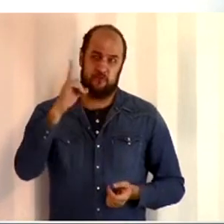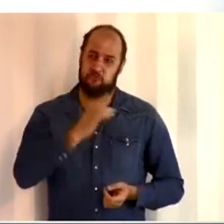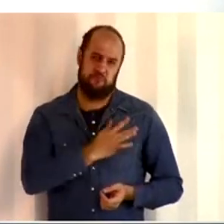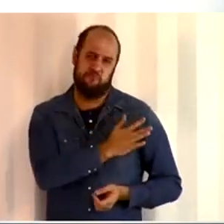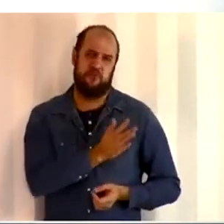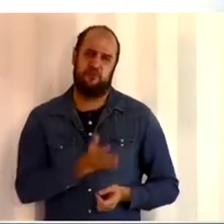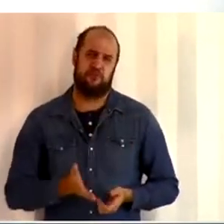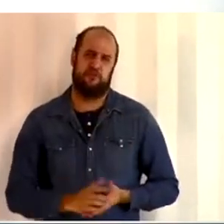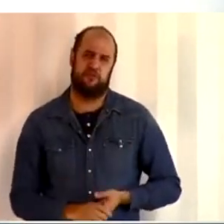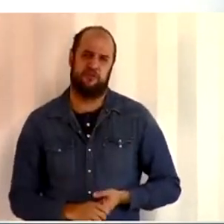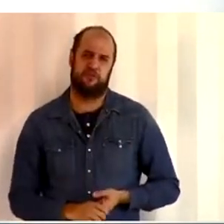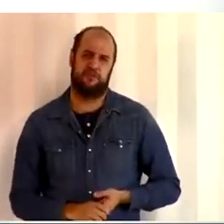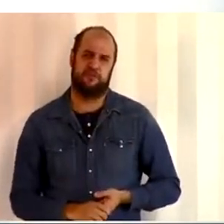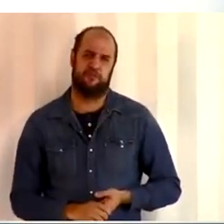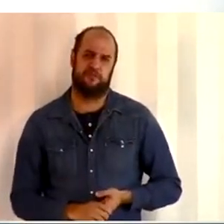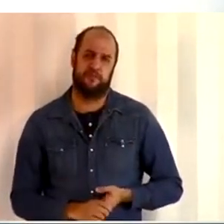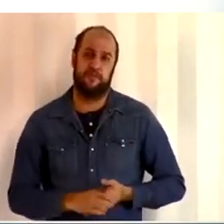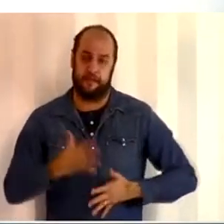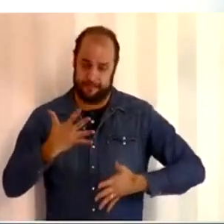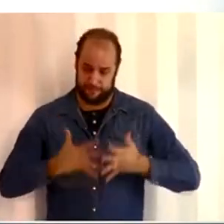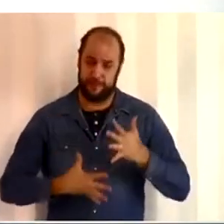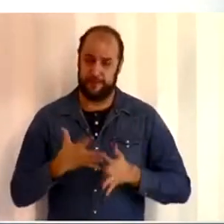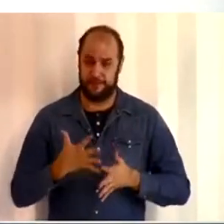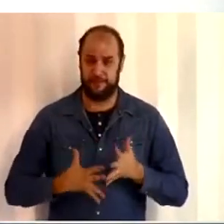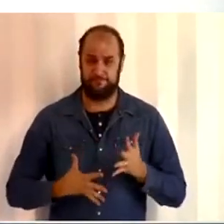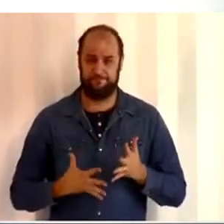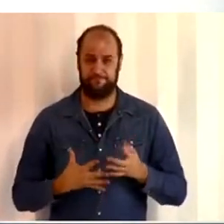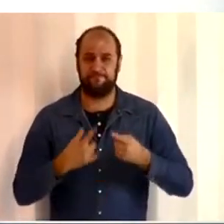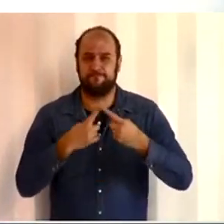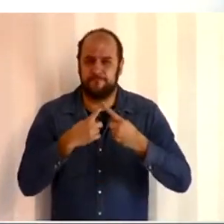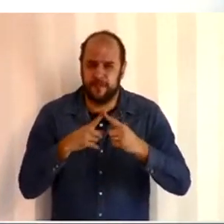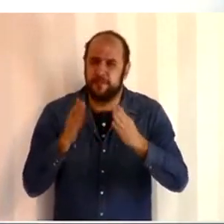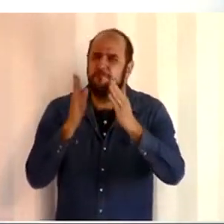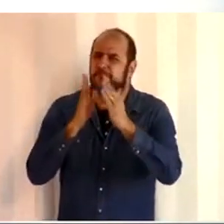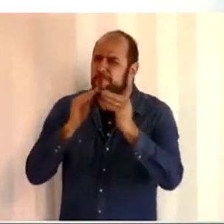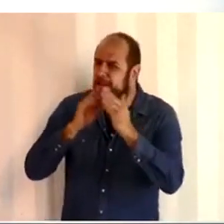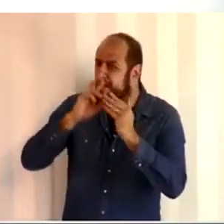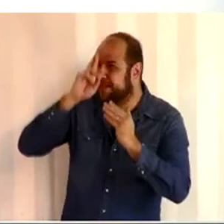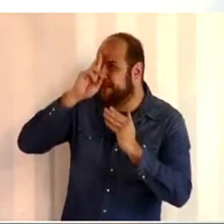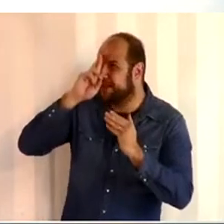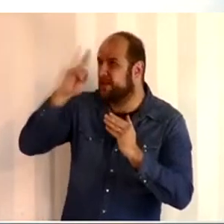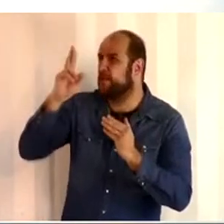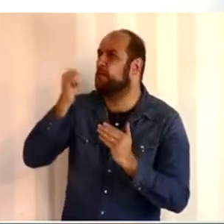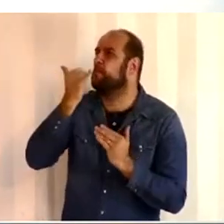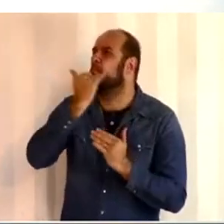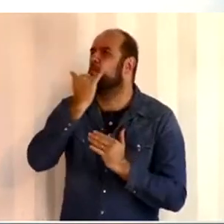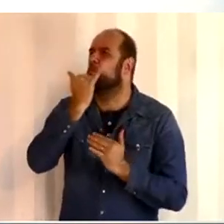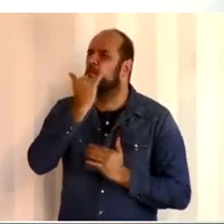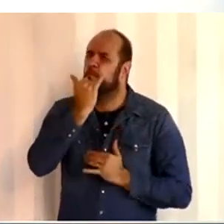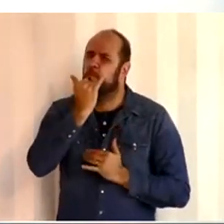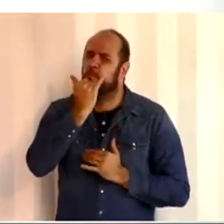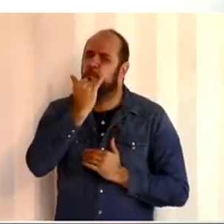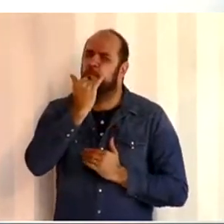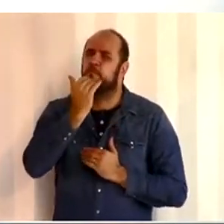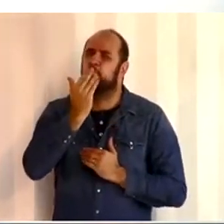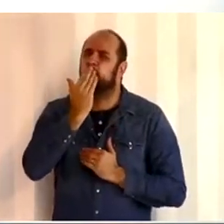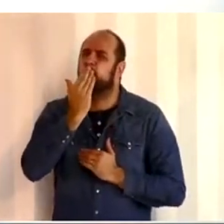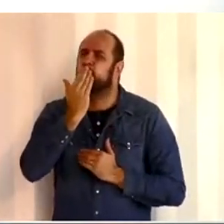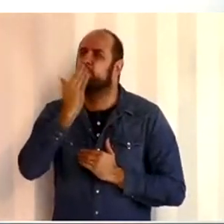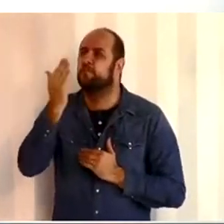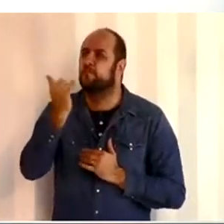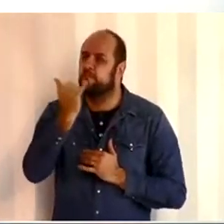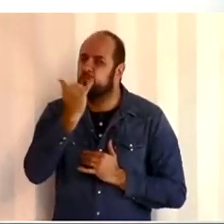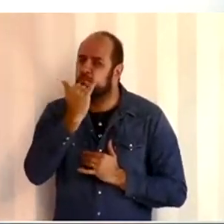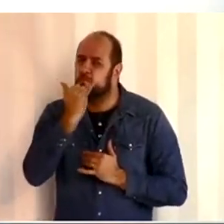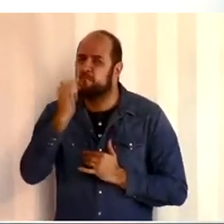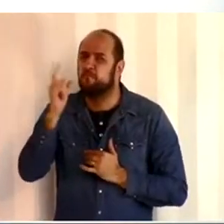Deus, podem ser um impedimento, mas recorra ao Senhor Jesus, pela mediação dele, clame ao Senhor e peça perdão dos